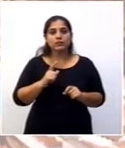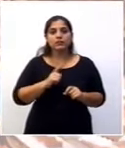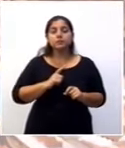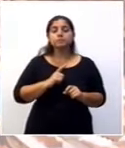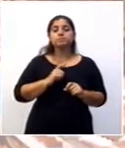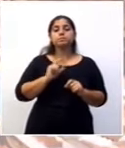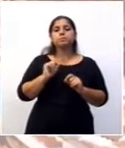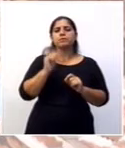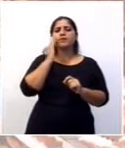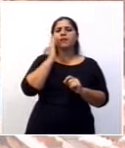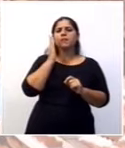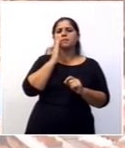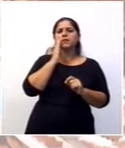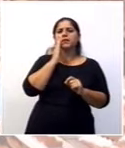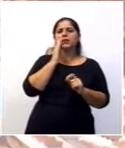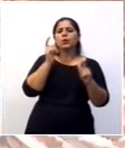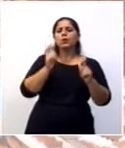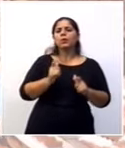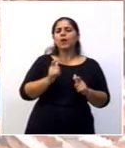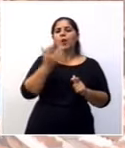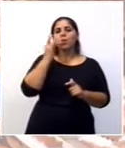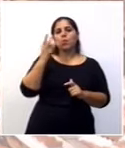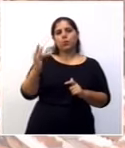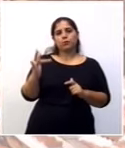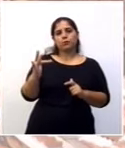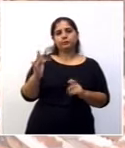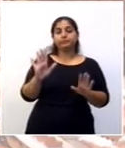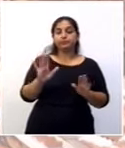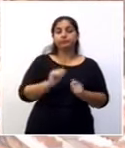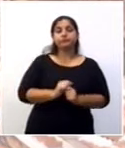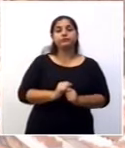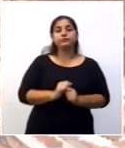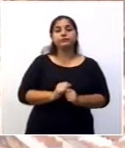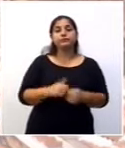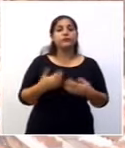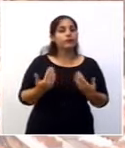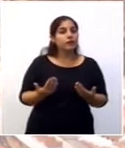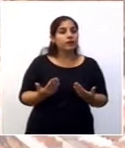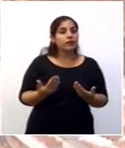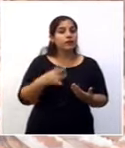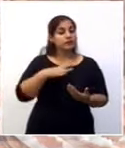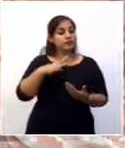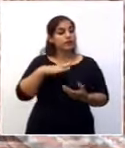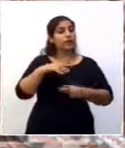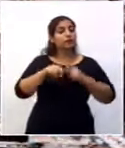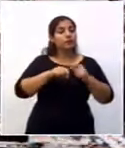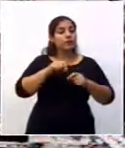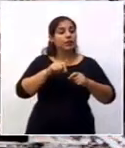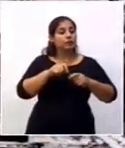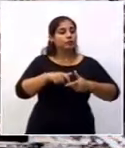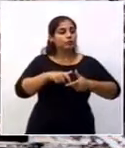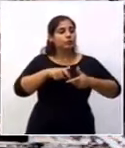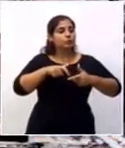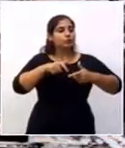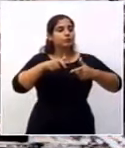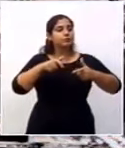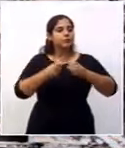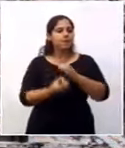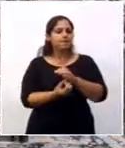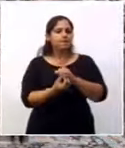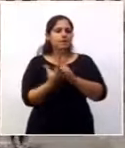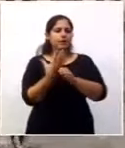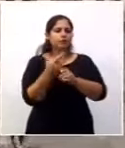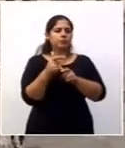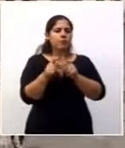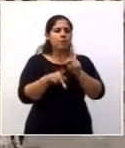Itacolomi sabiam que estava na região do ouro. Com isto, a cidade começa a surgir, né,